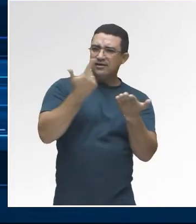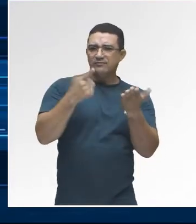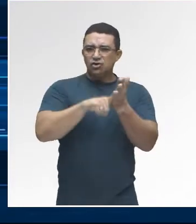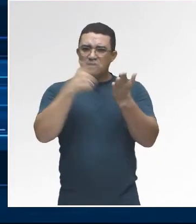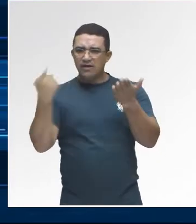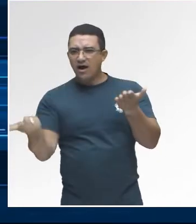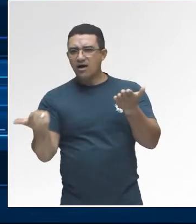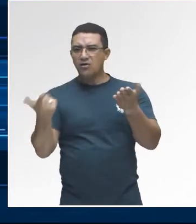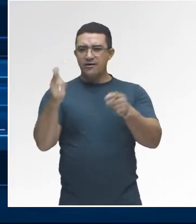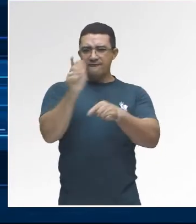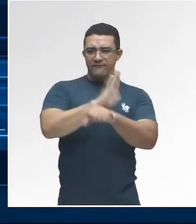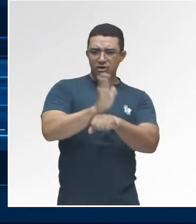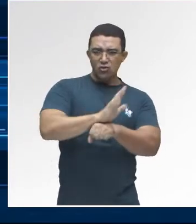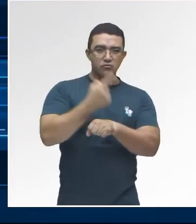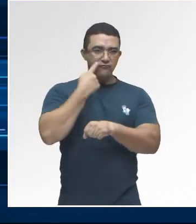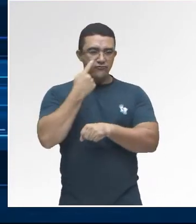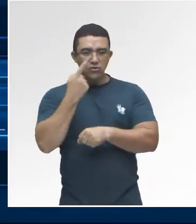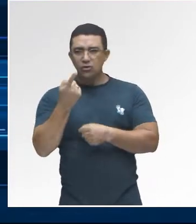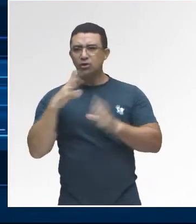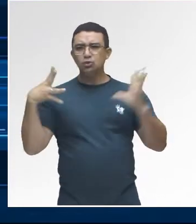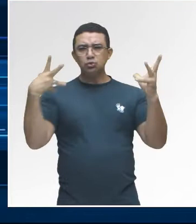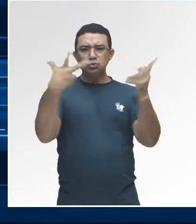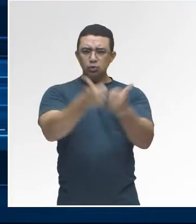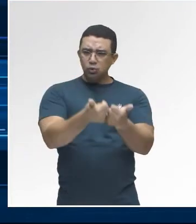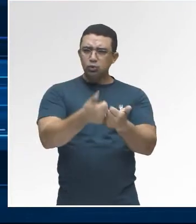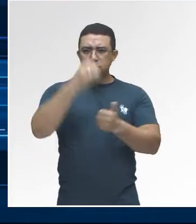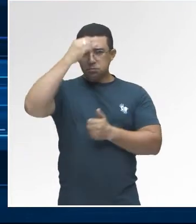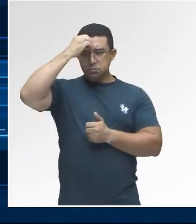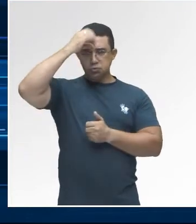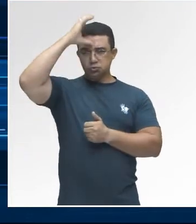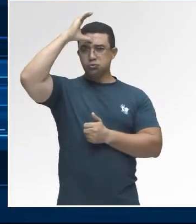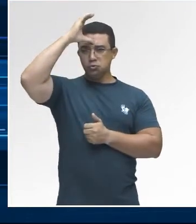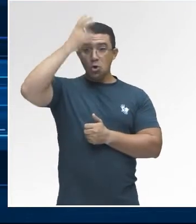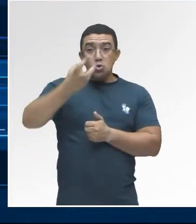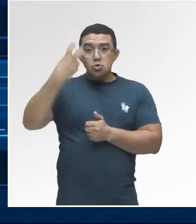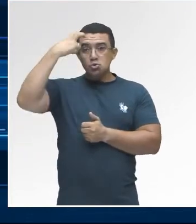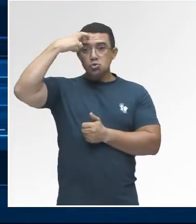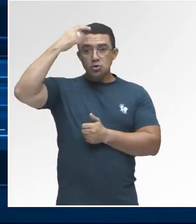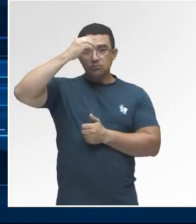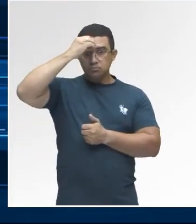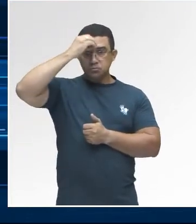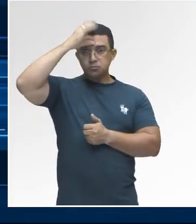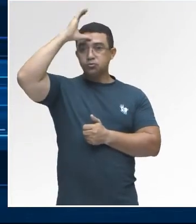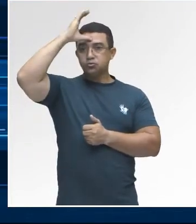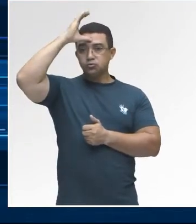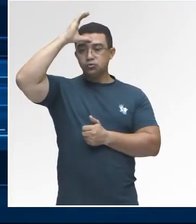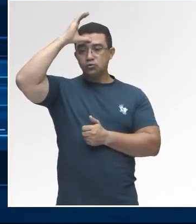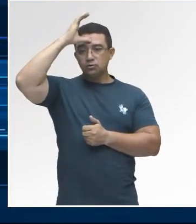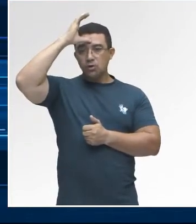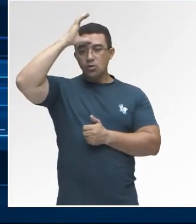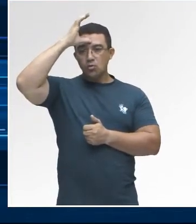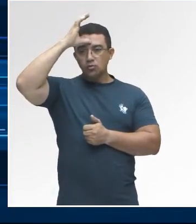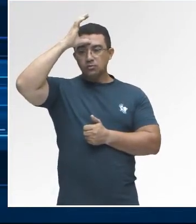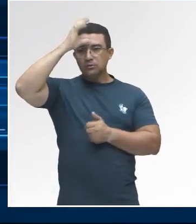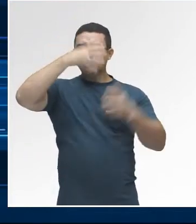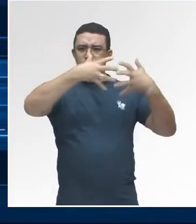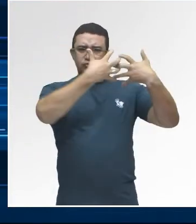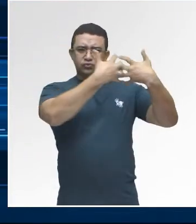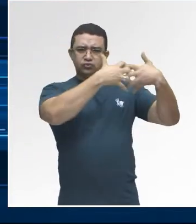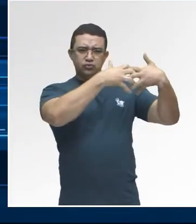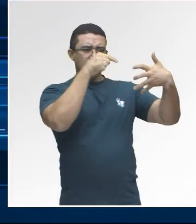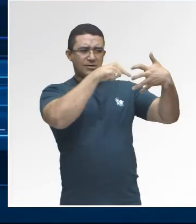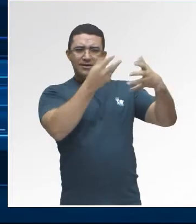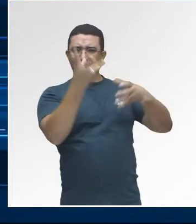enfim, resumindo, de toda a bagagem cultural que ele traz consigo, né? Que a pessoa traz